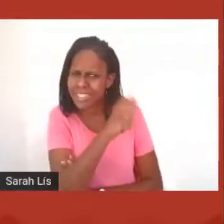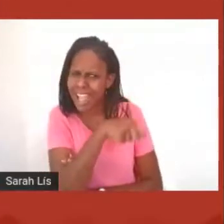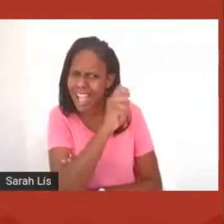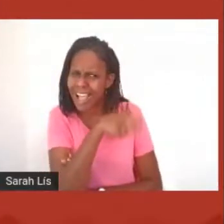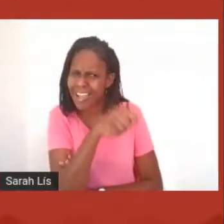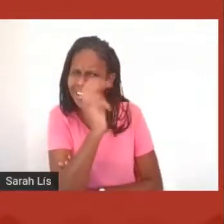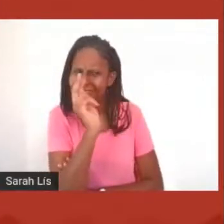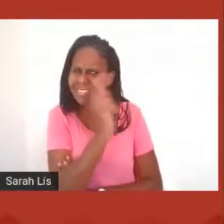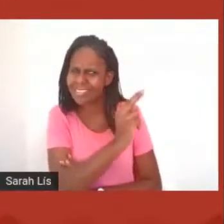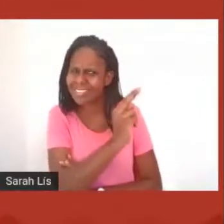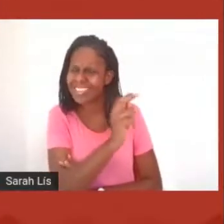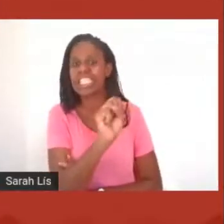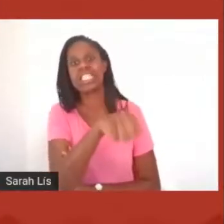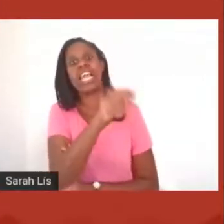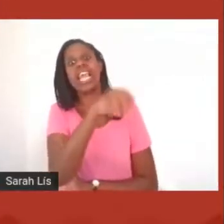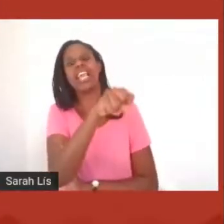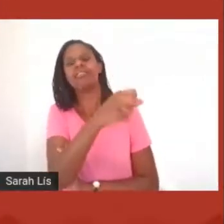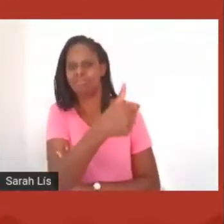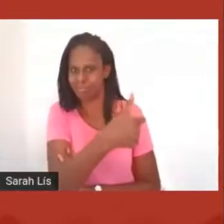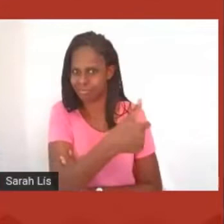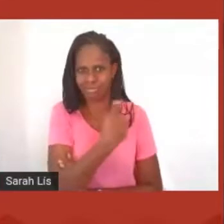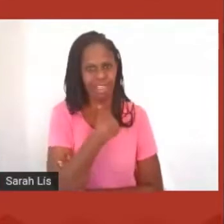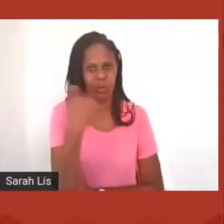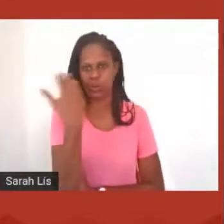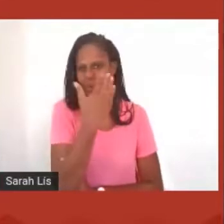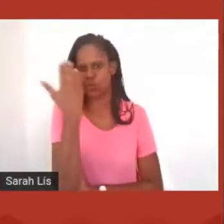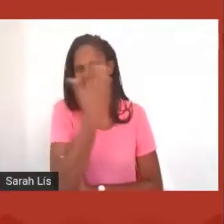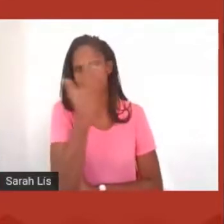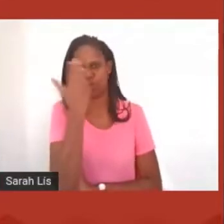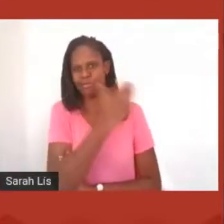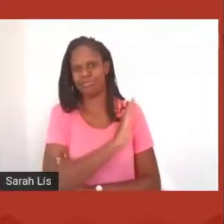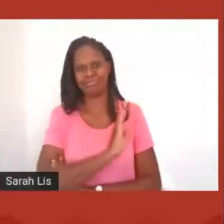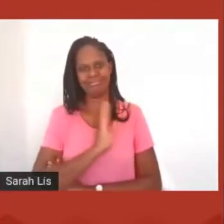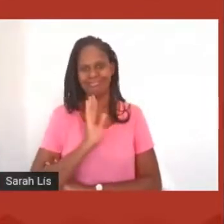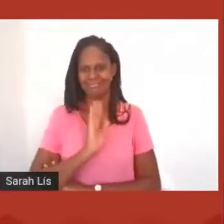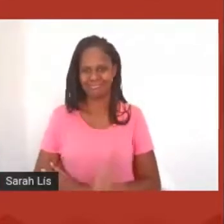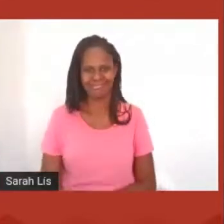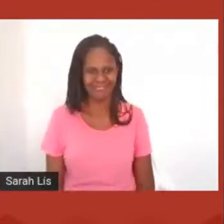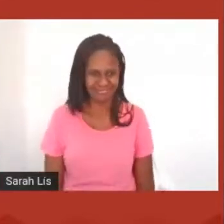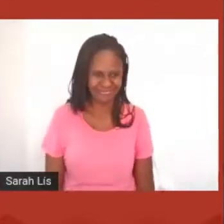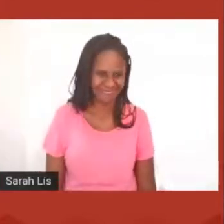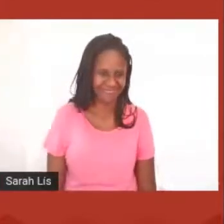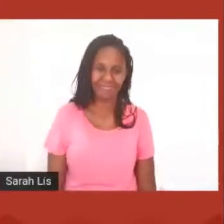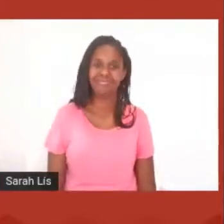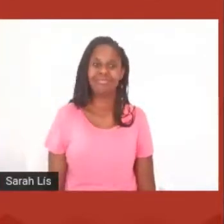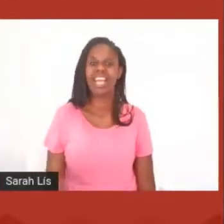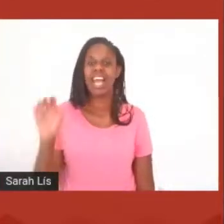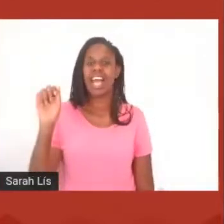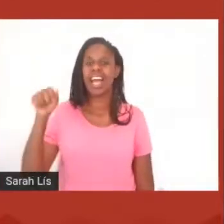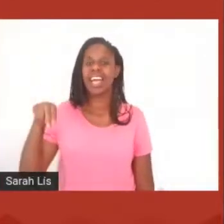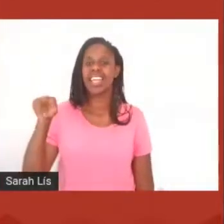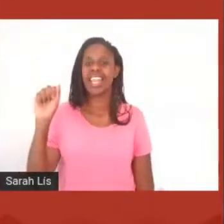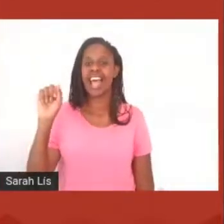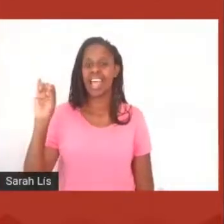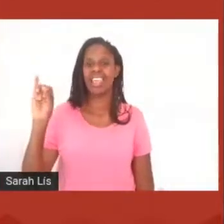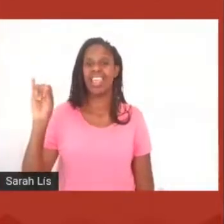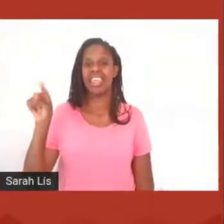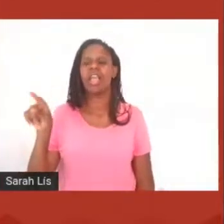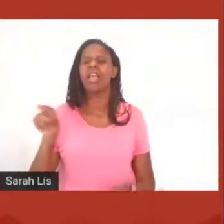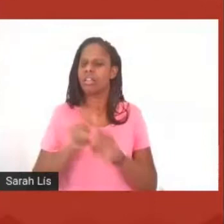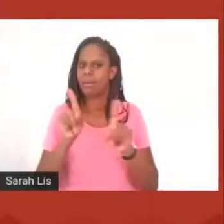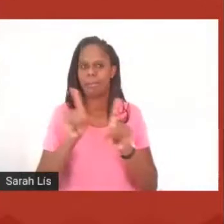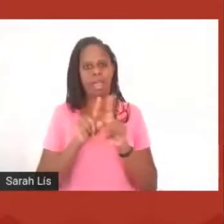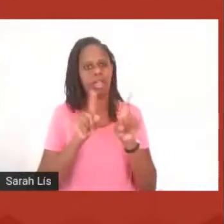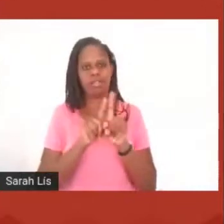Então tá bom, porque eu não estou. É, eu também não estou enxergando, Flávio,